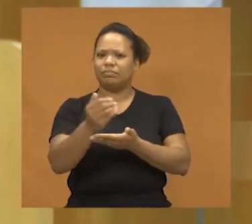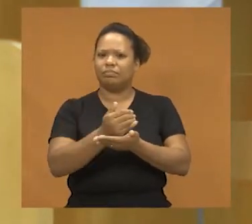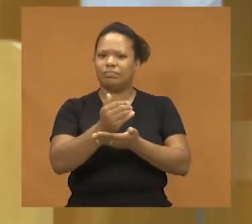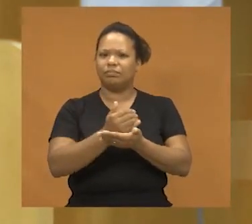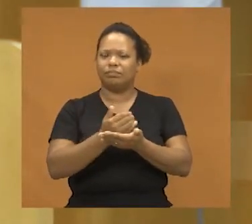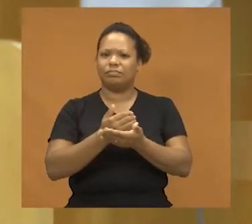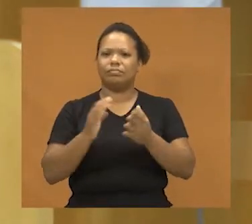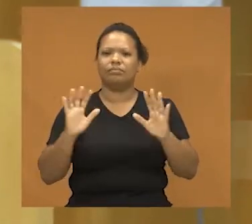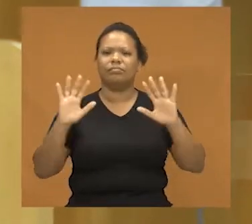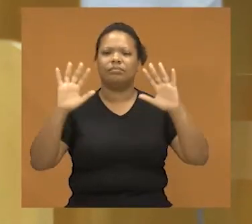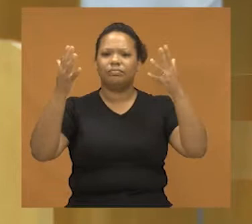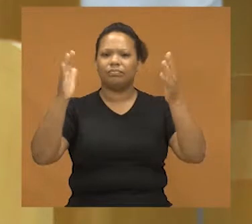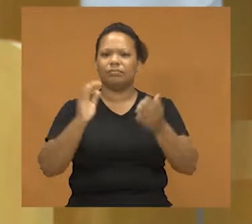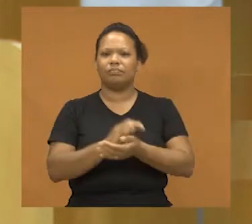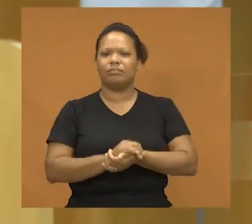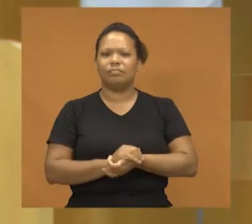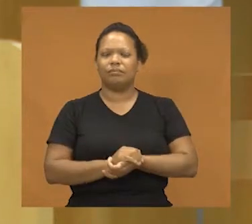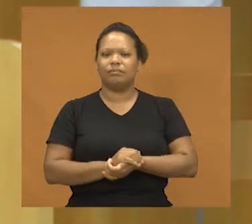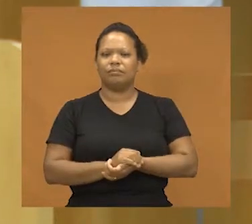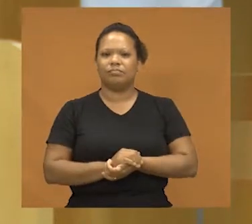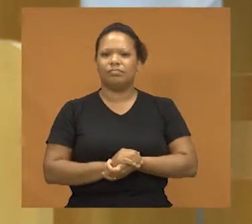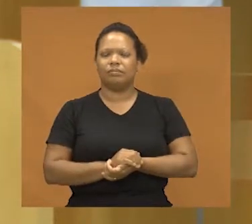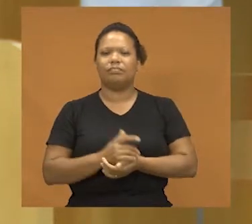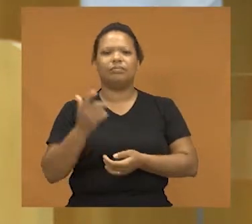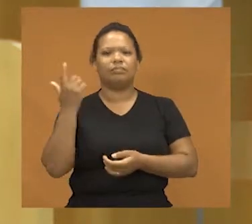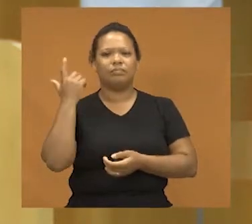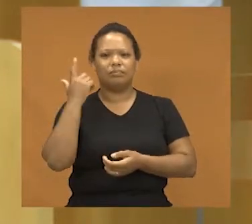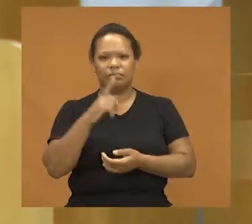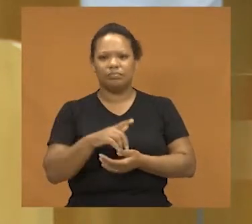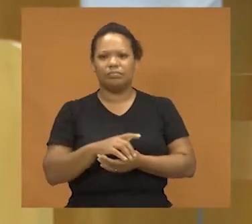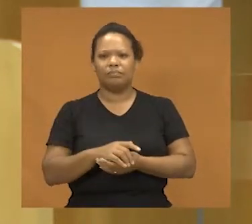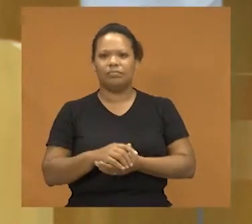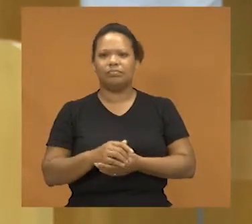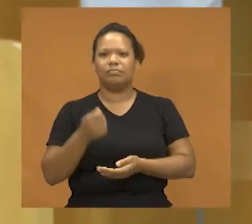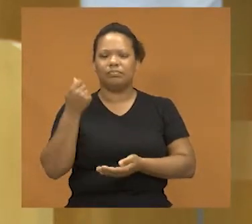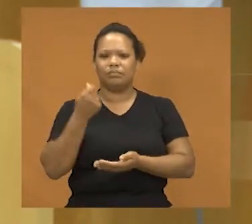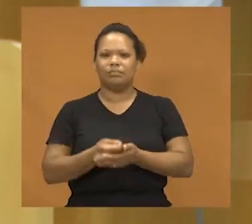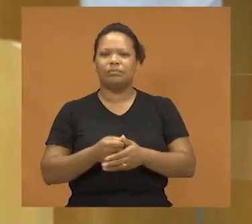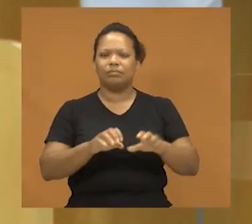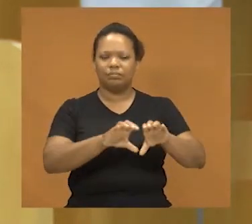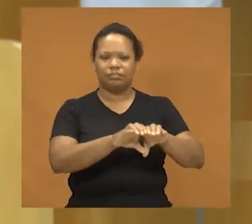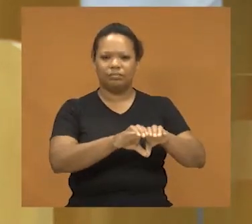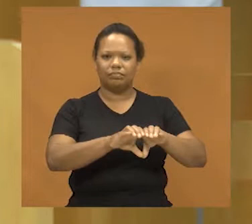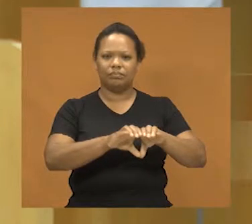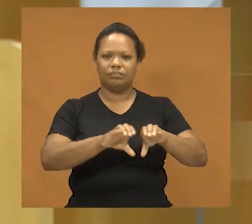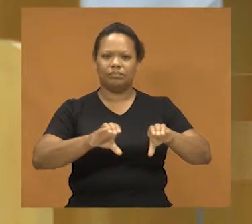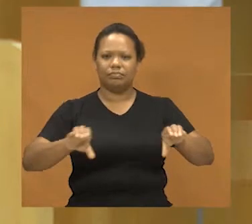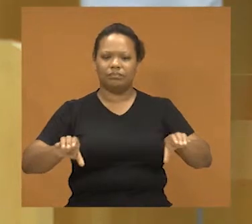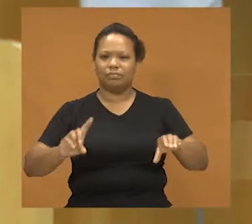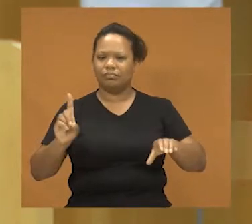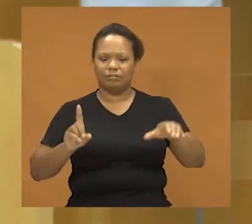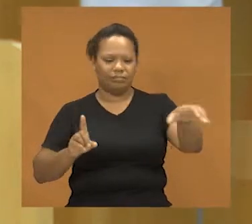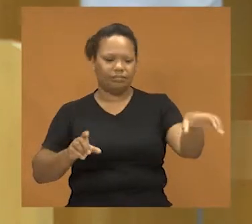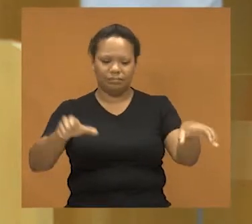em festas locais, onde nós conseguimos colocar tubos na travessia e não na lateral, que